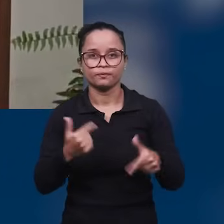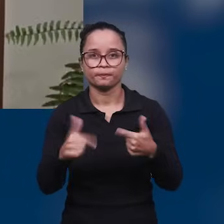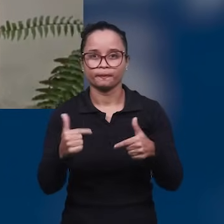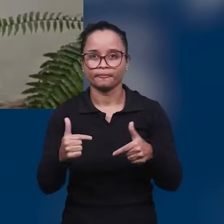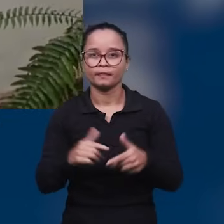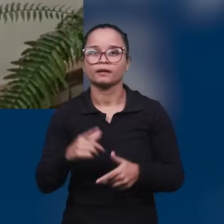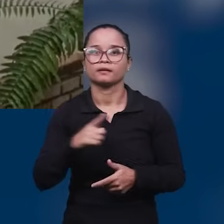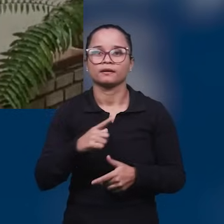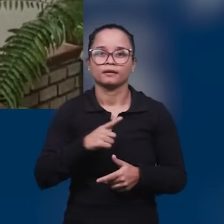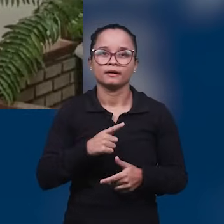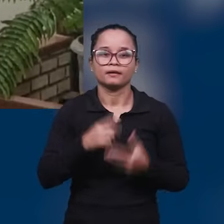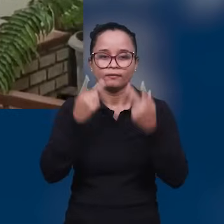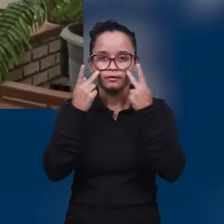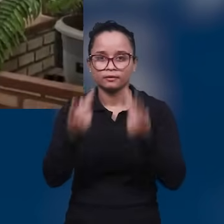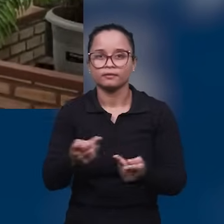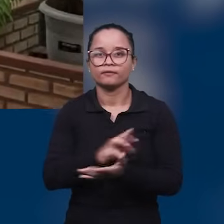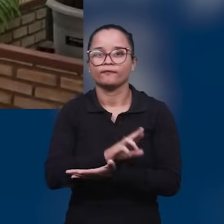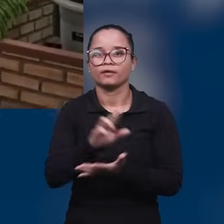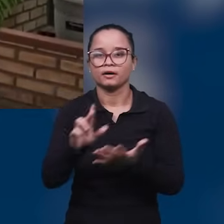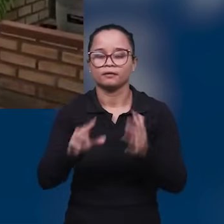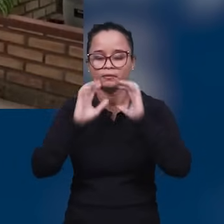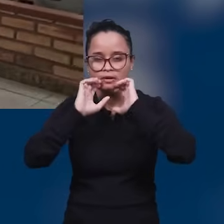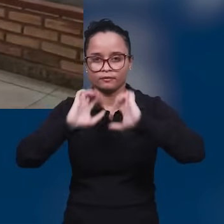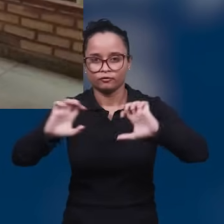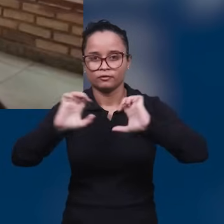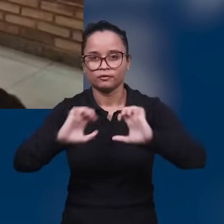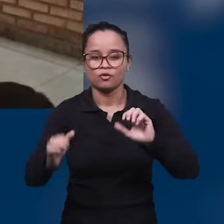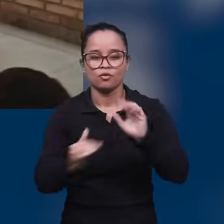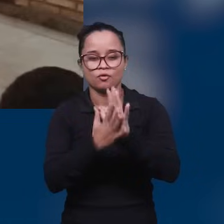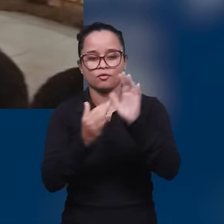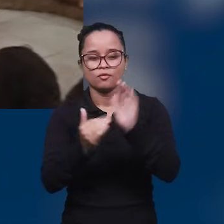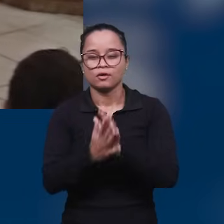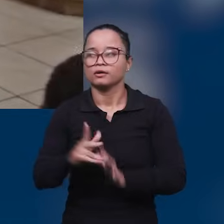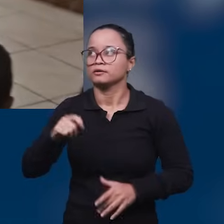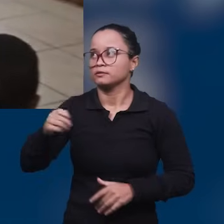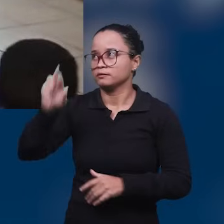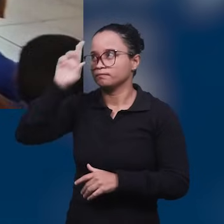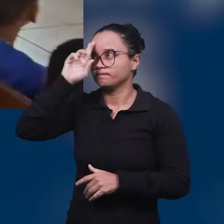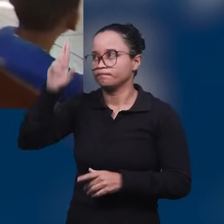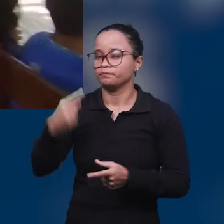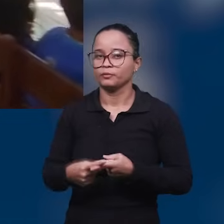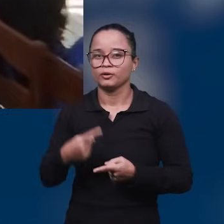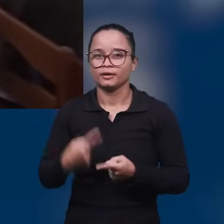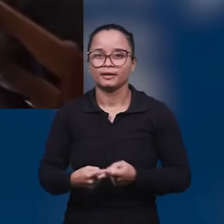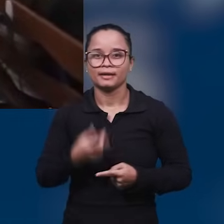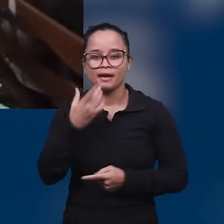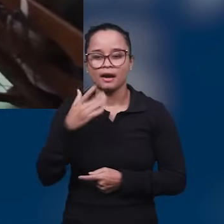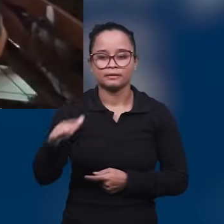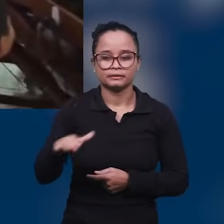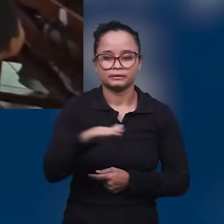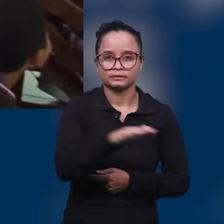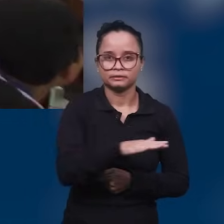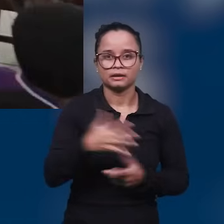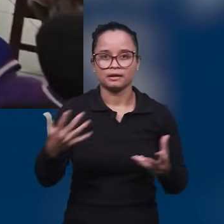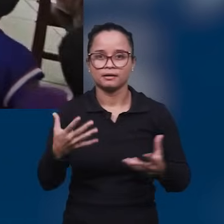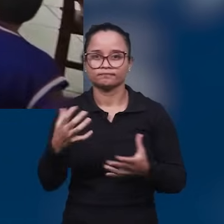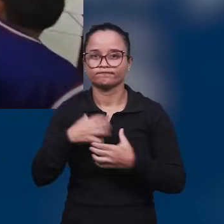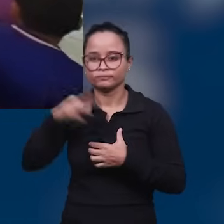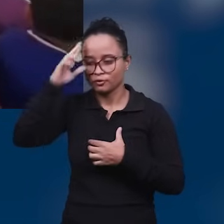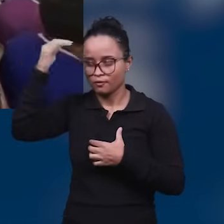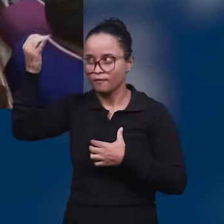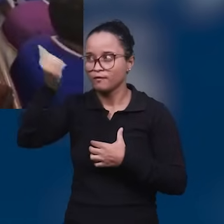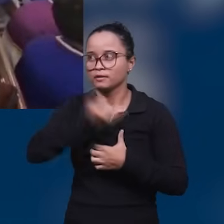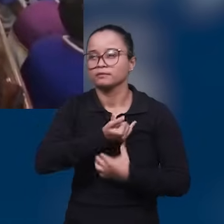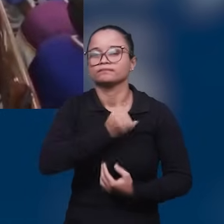total, aproximadamente 1.000 estudantes receberam este ensino que eles não vão esquecer jamais. E os profissionais